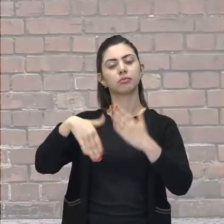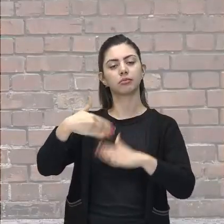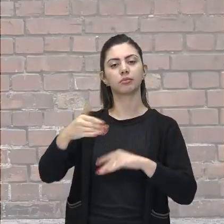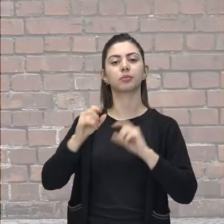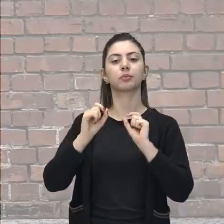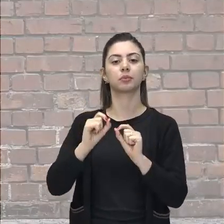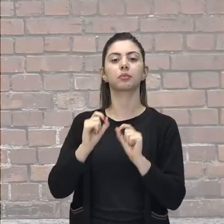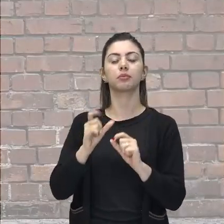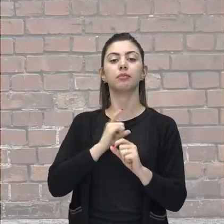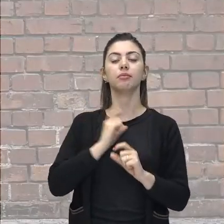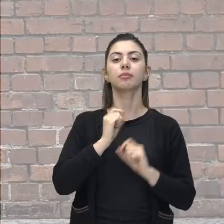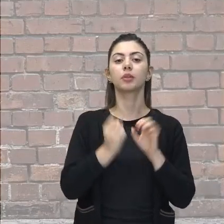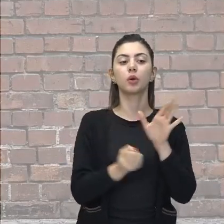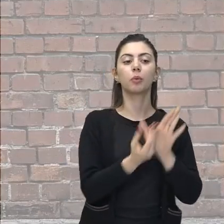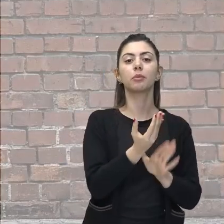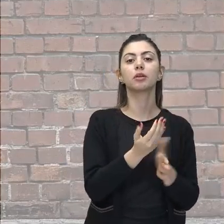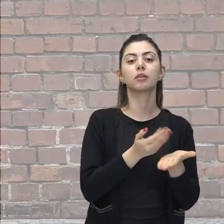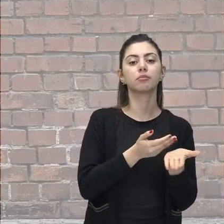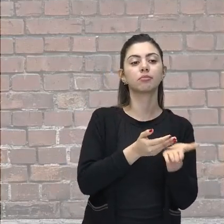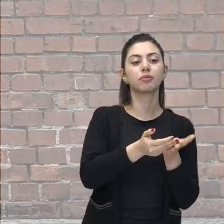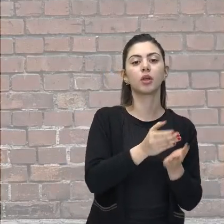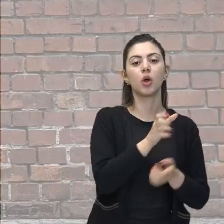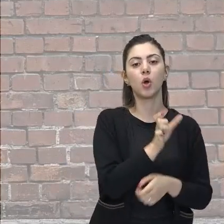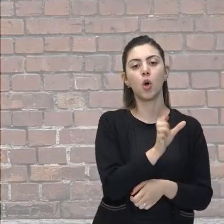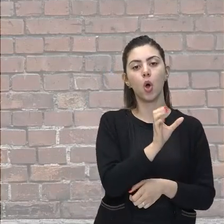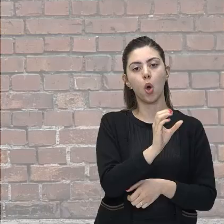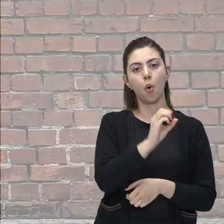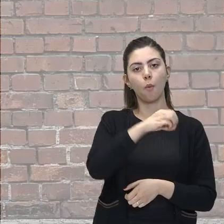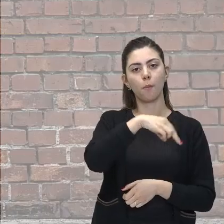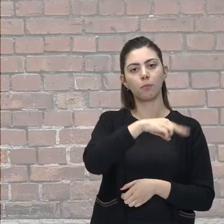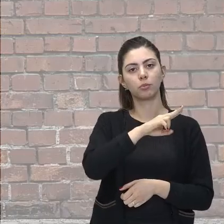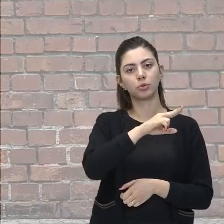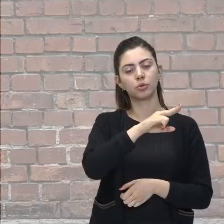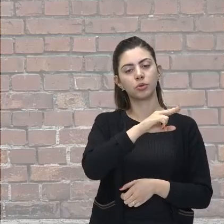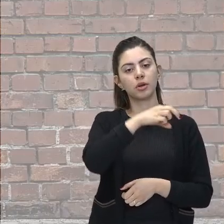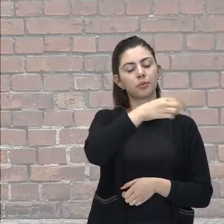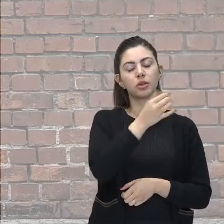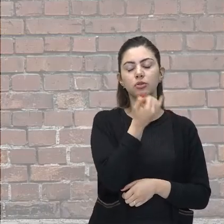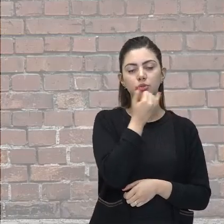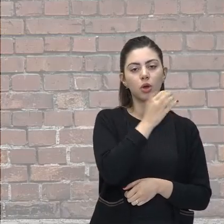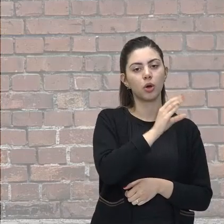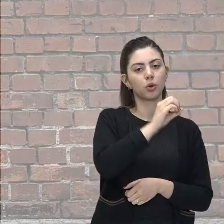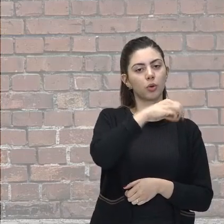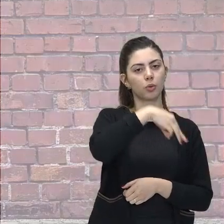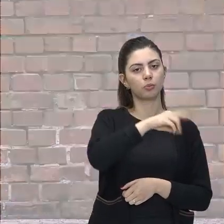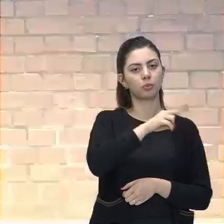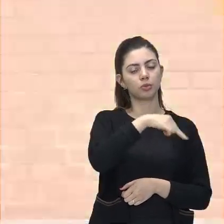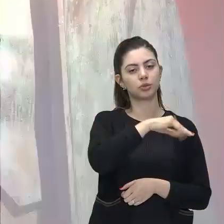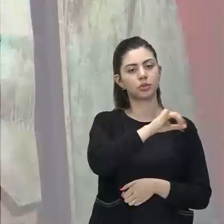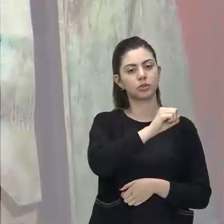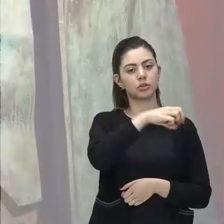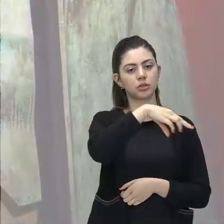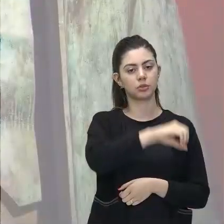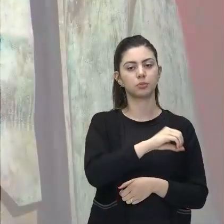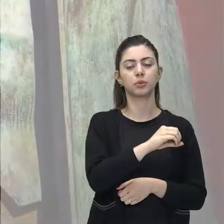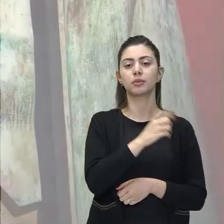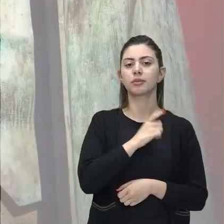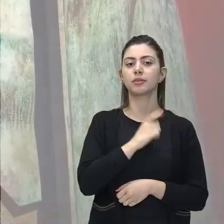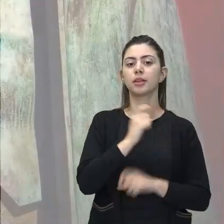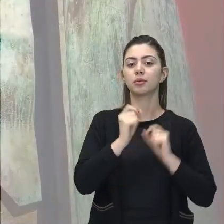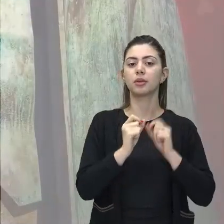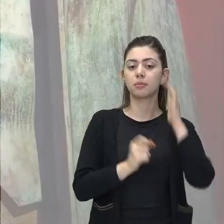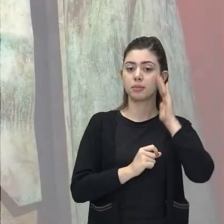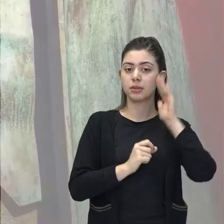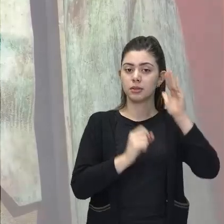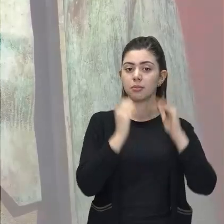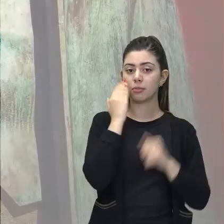aí o comunismo também começando a surgir. Então esse comunismo, o que ele vai ver? E principalmente aí Marx, né, e Engels, que serão